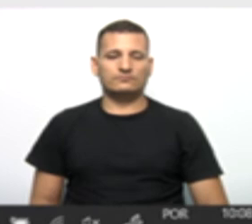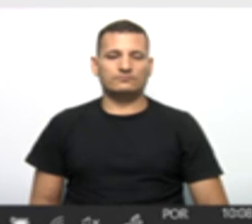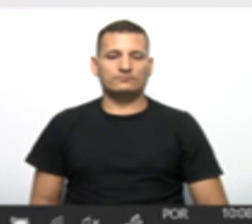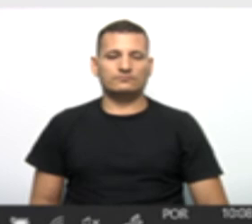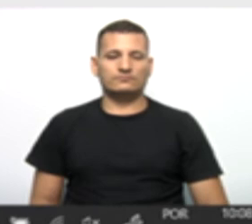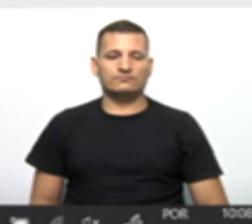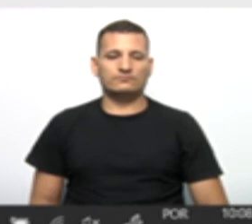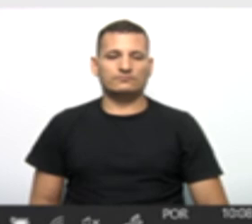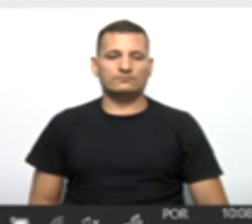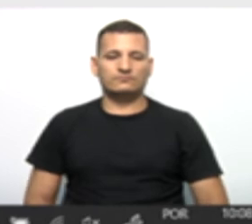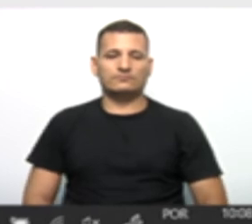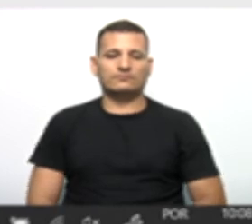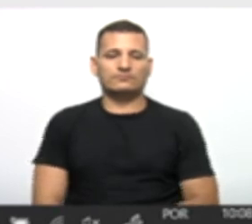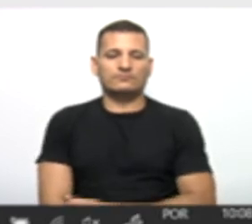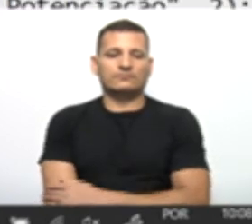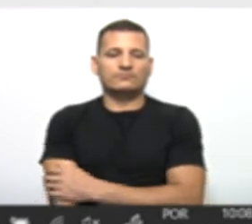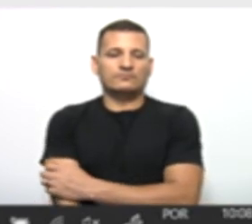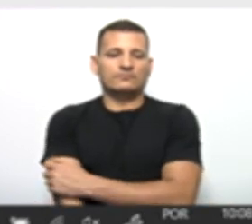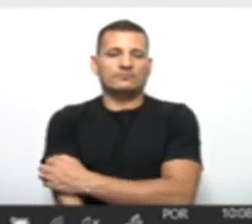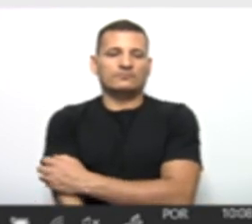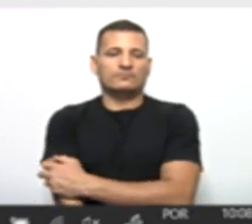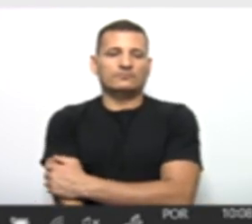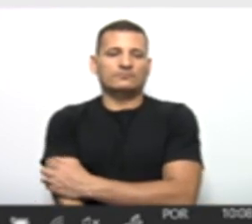Vamos enter aqui.